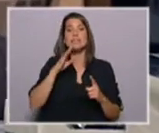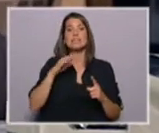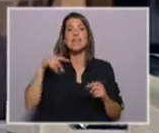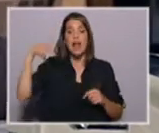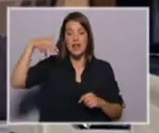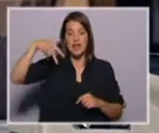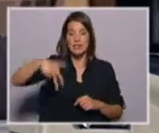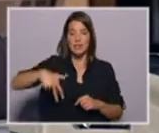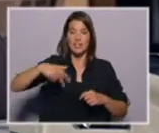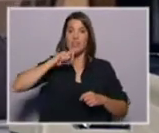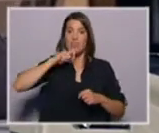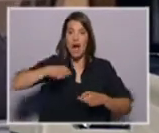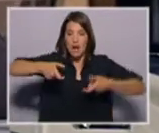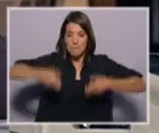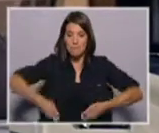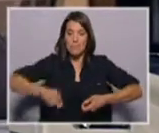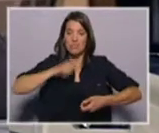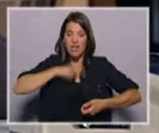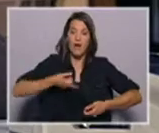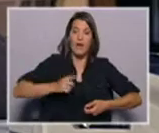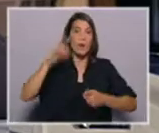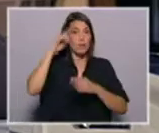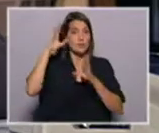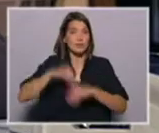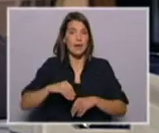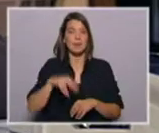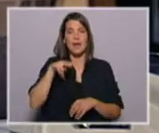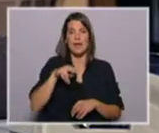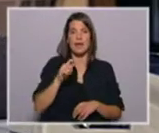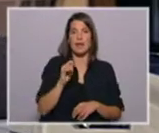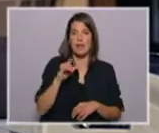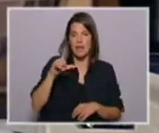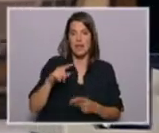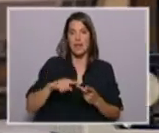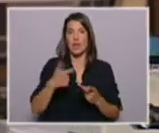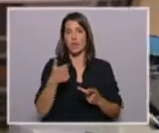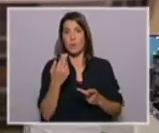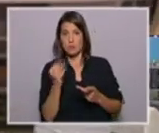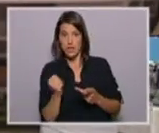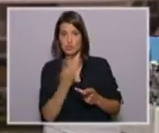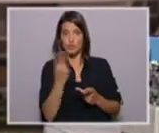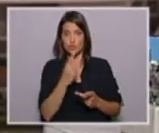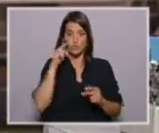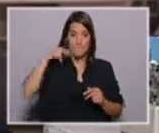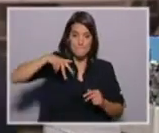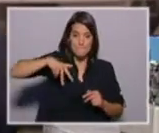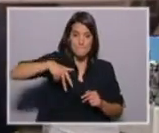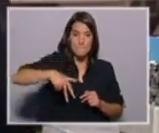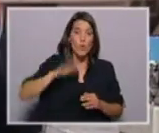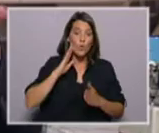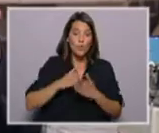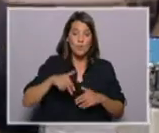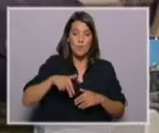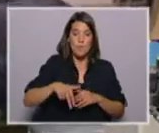superfície lunar. E então, quer na descida do Neil Armstrong, quer do Buzz Aldrin, eles chegam ao último degrau e parece que